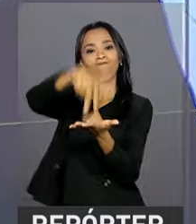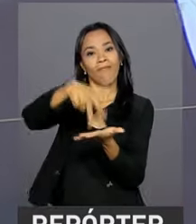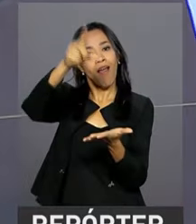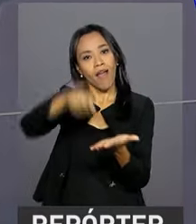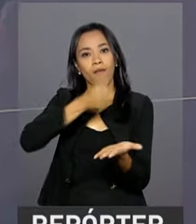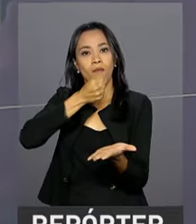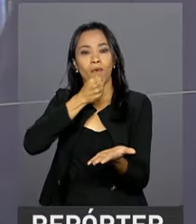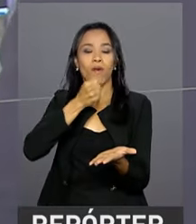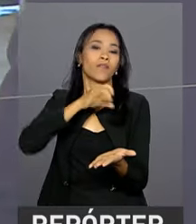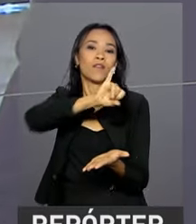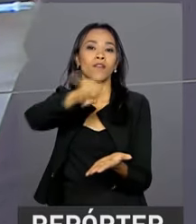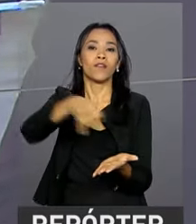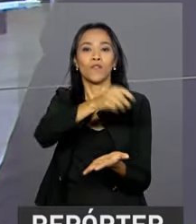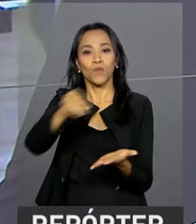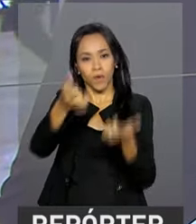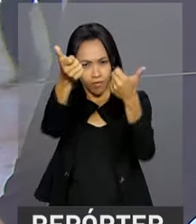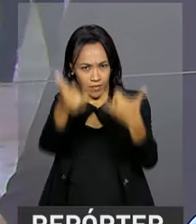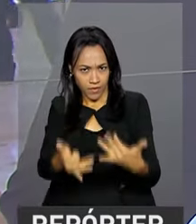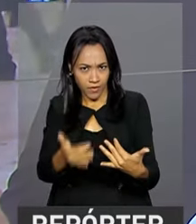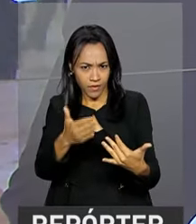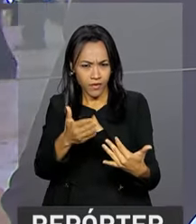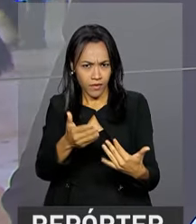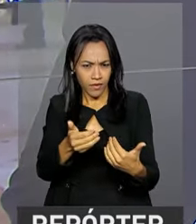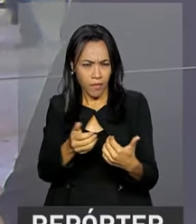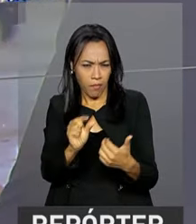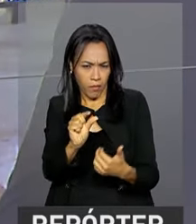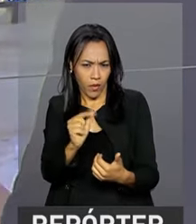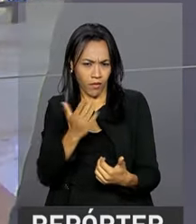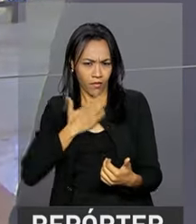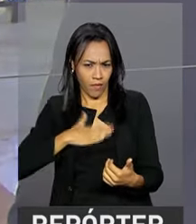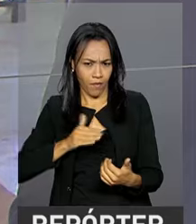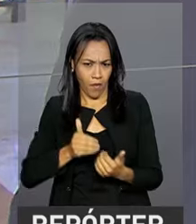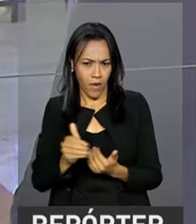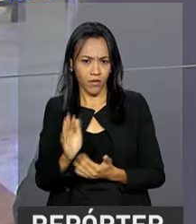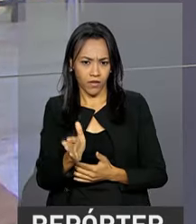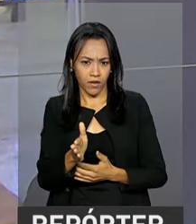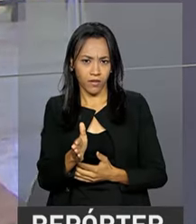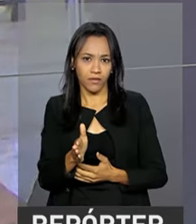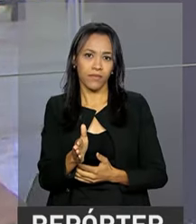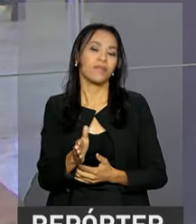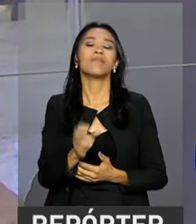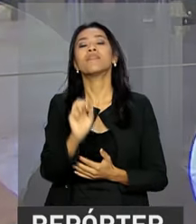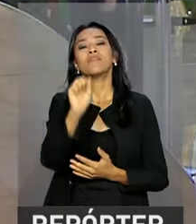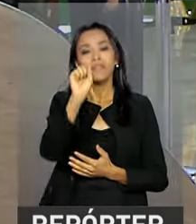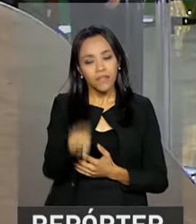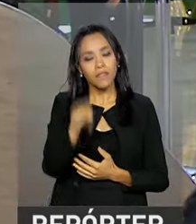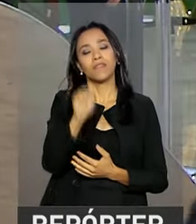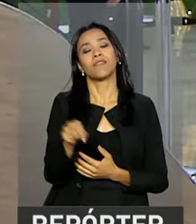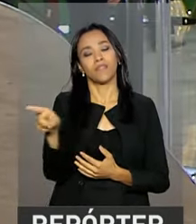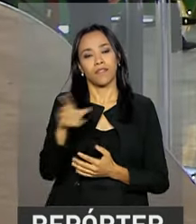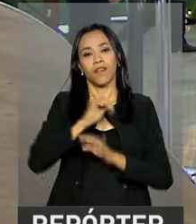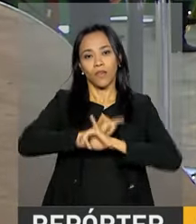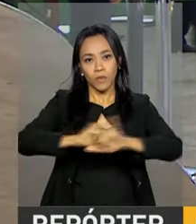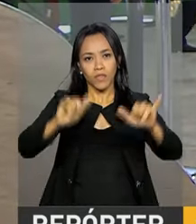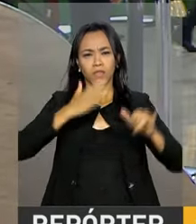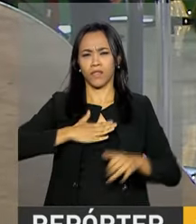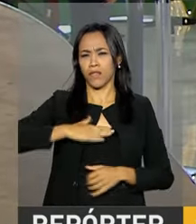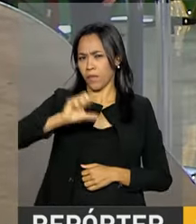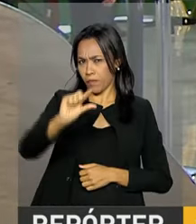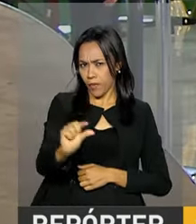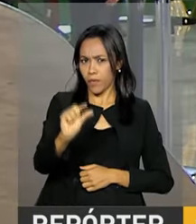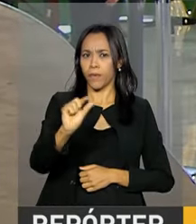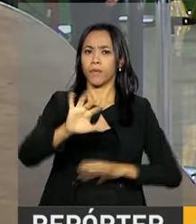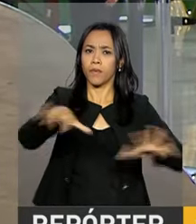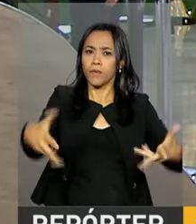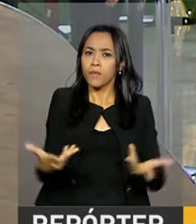evento João Pedro evento perto de começar não é isso é isso mesmo viu Leandro esse anúncio como você falou ele vai ser feito daqui a pouco em